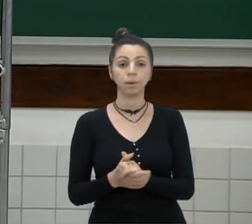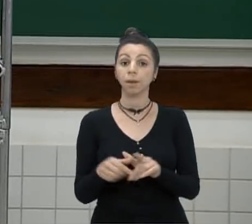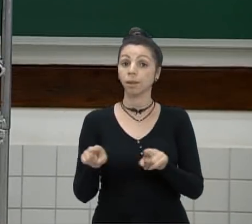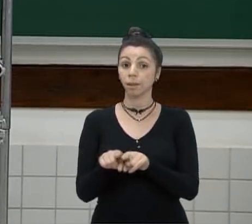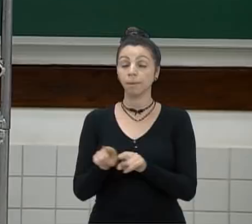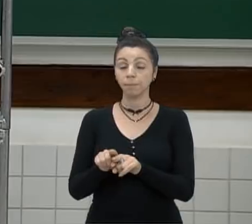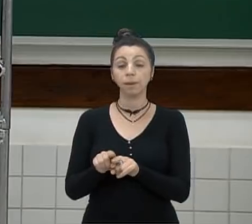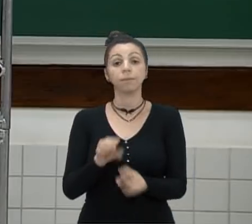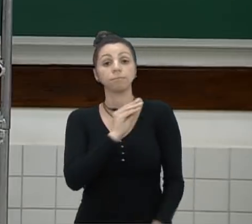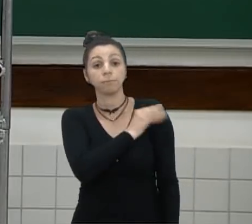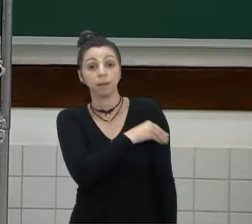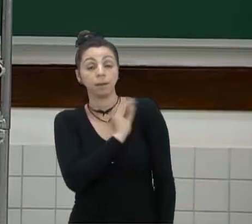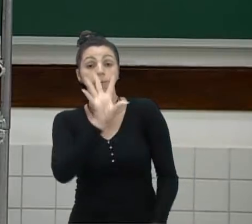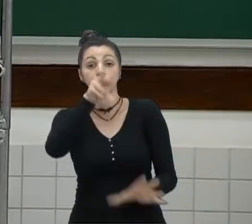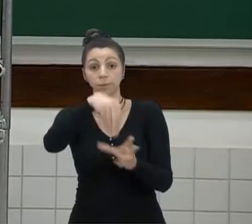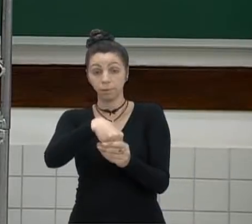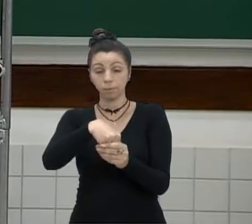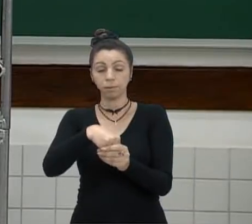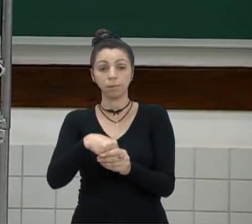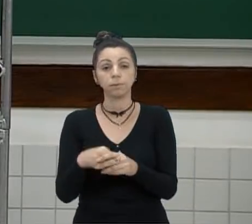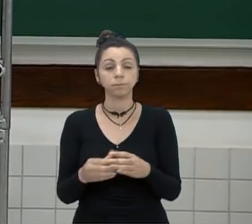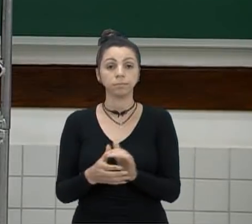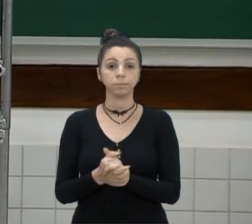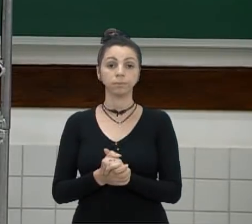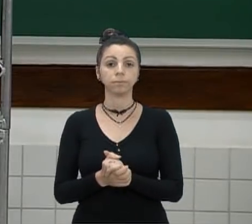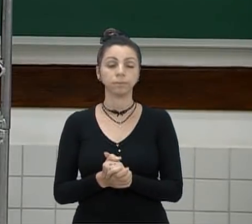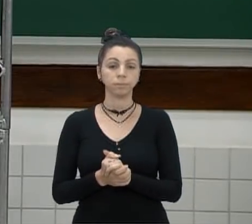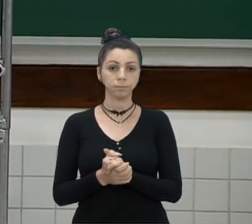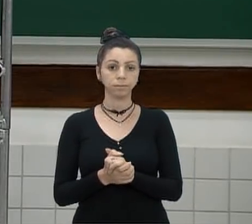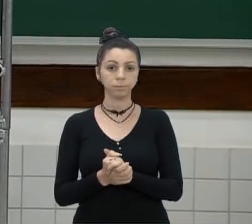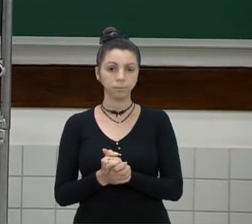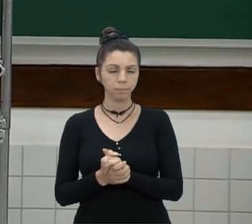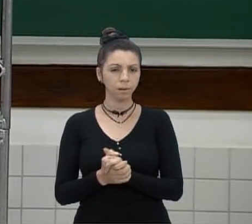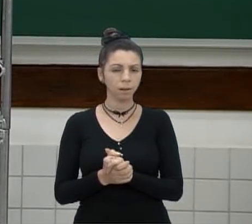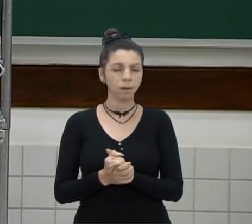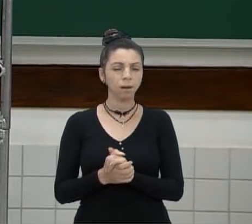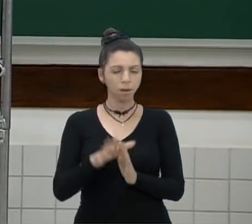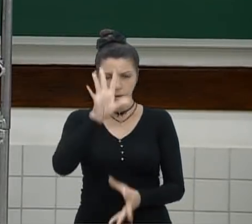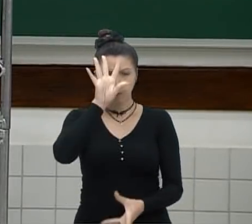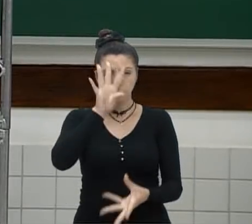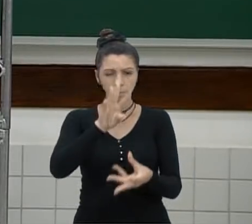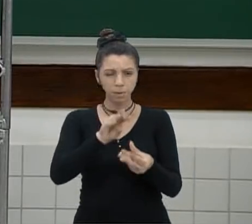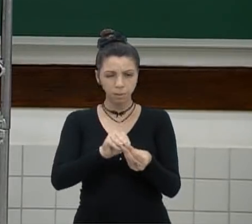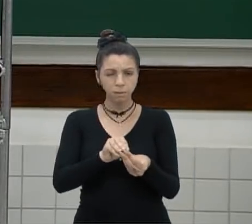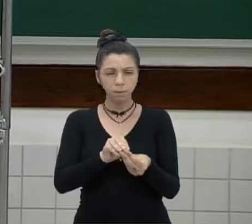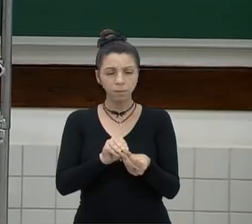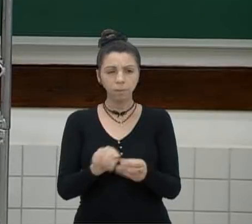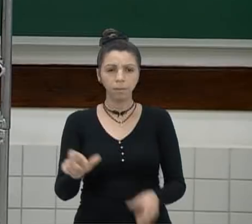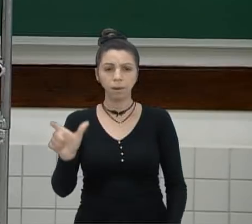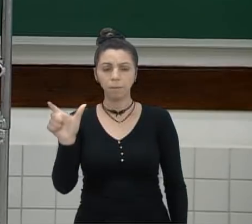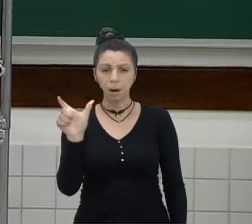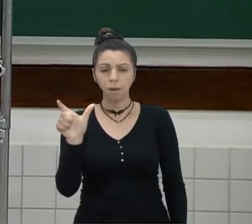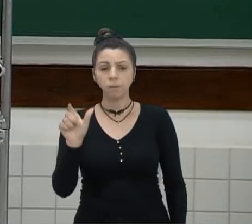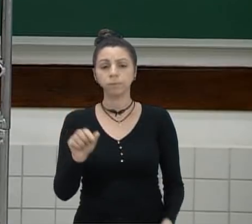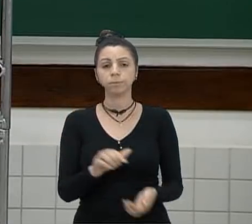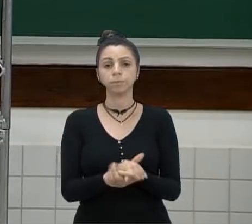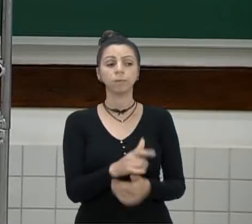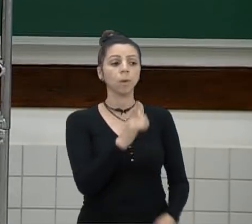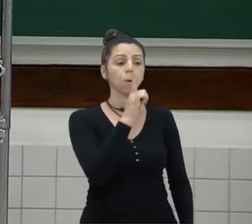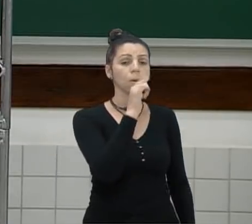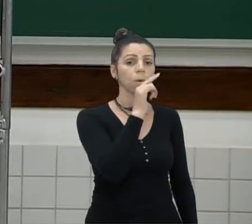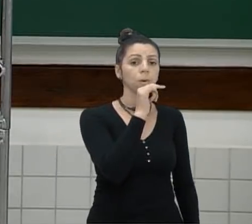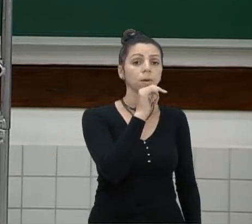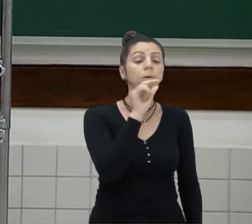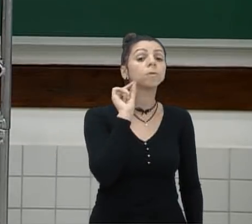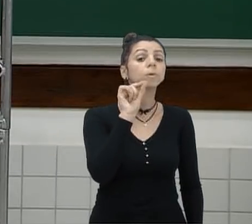álcool na sua composição. Viram a diferença? Entenderam o que é ser volátil? Um líquido passar para o estado gasoso